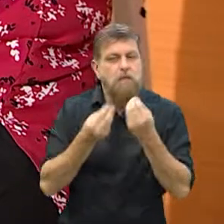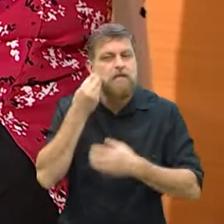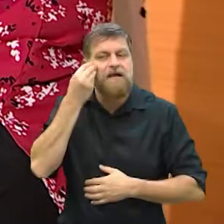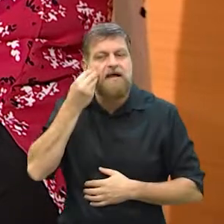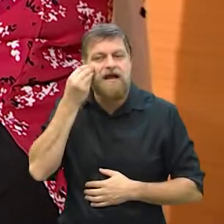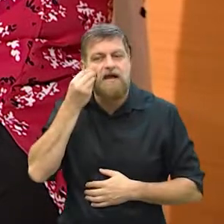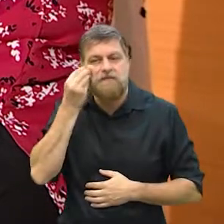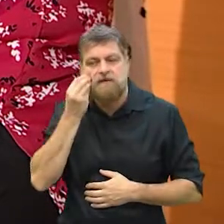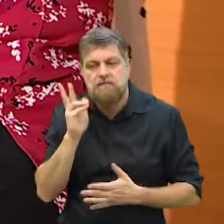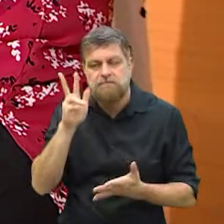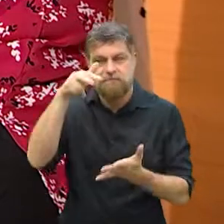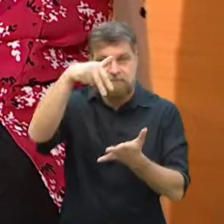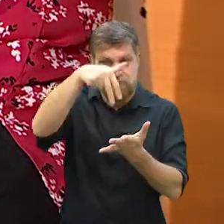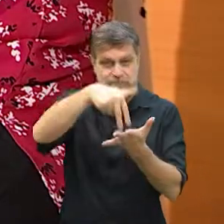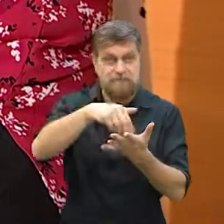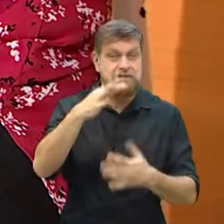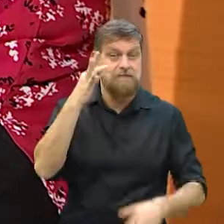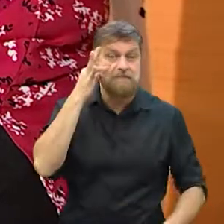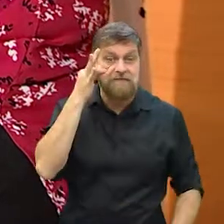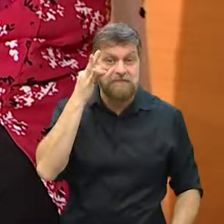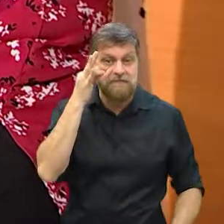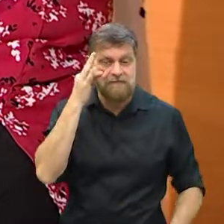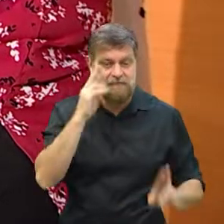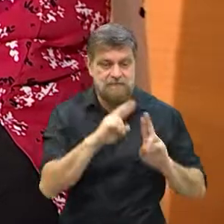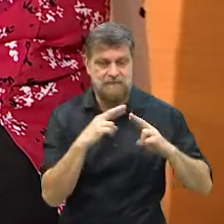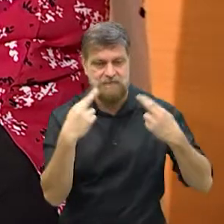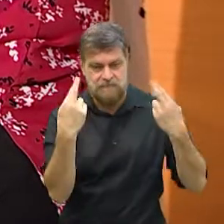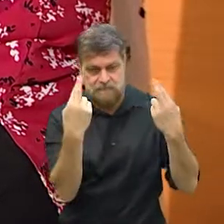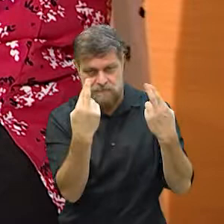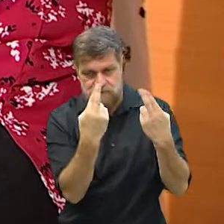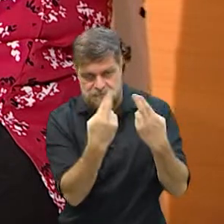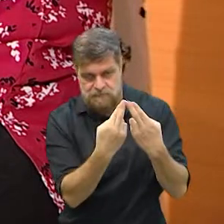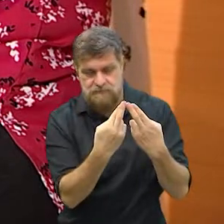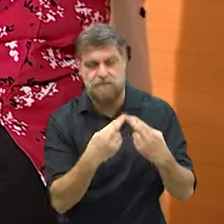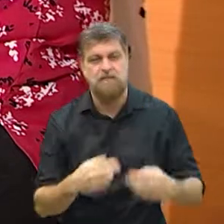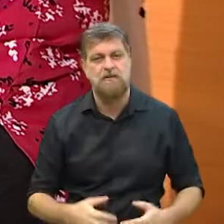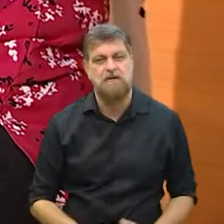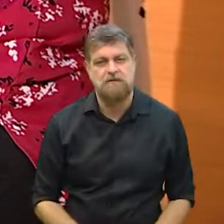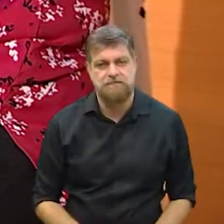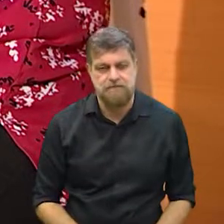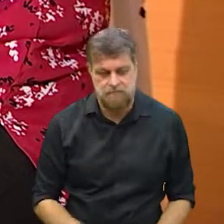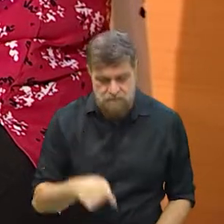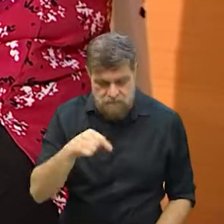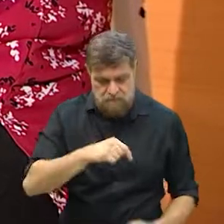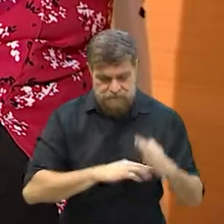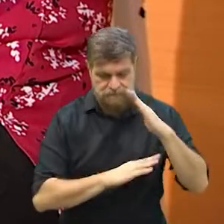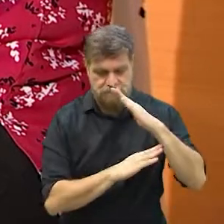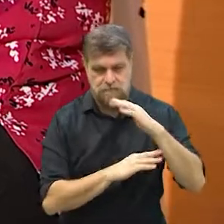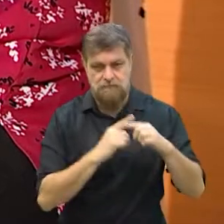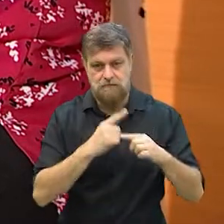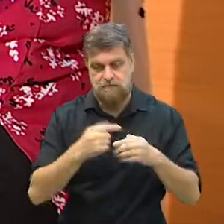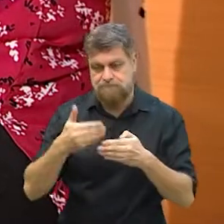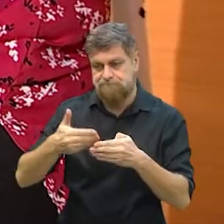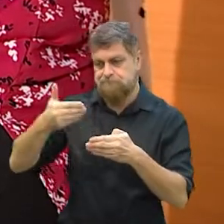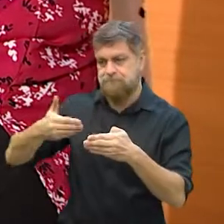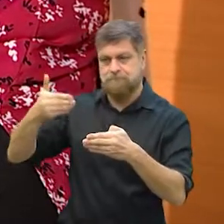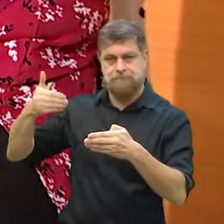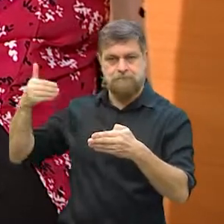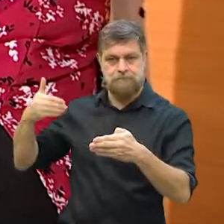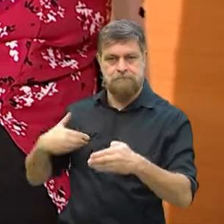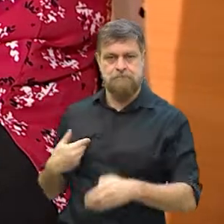sendo essa experiência de voltar para as reuniões ordinárias, tudo presencialmente aqui na Câmara, né? Porque a gente ficou